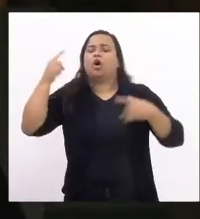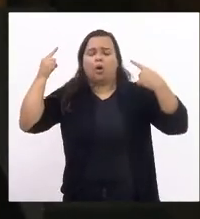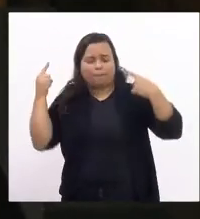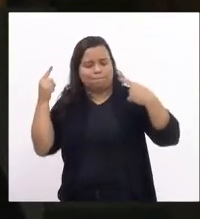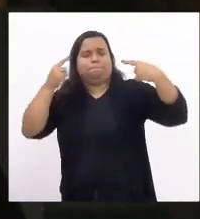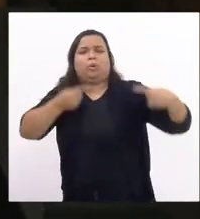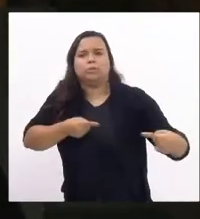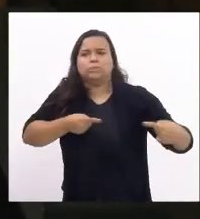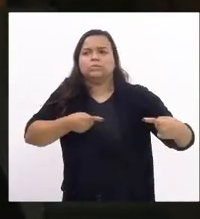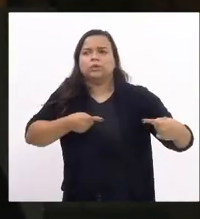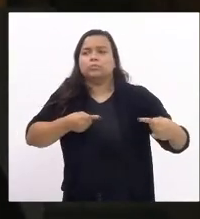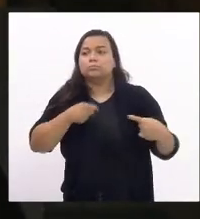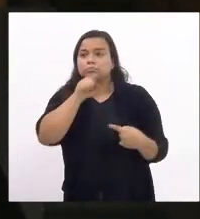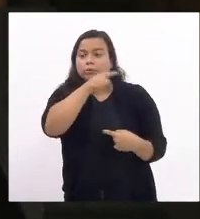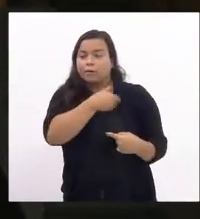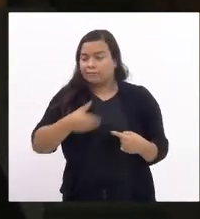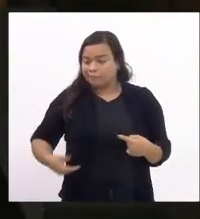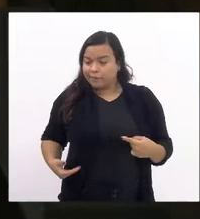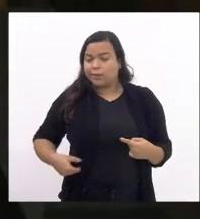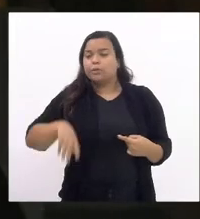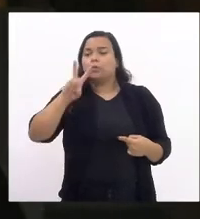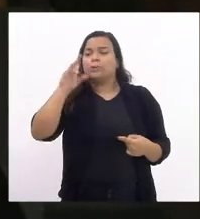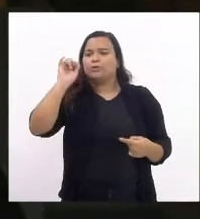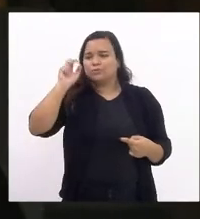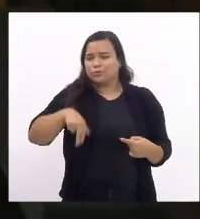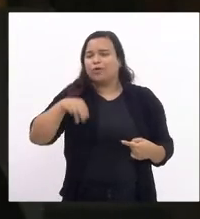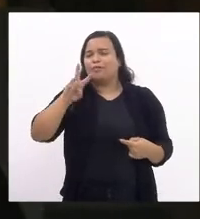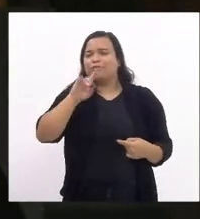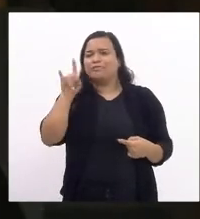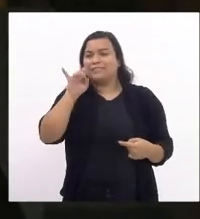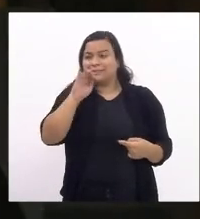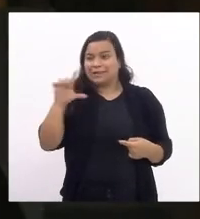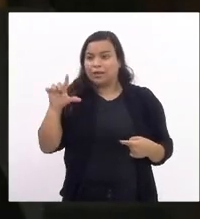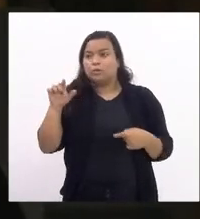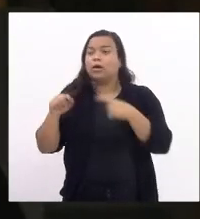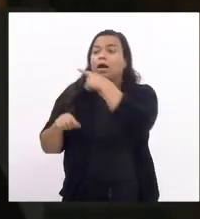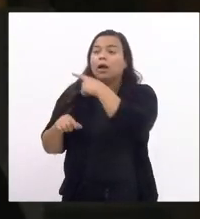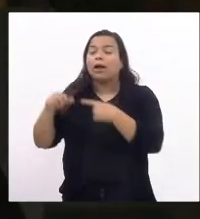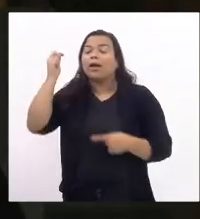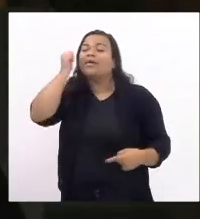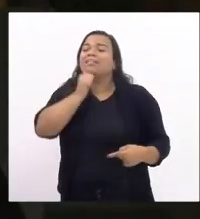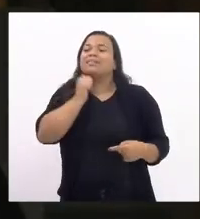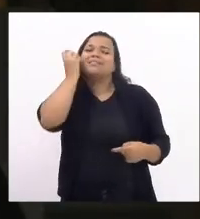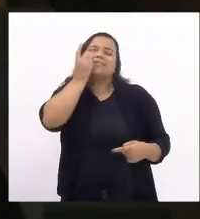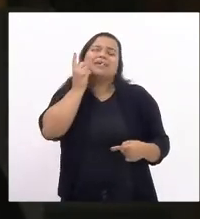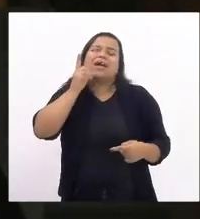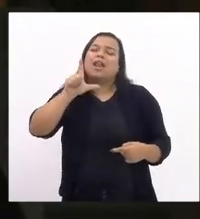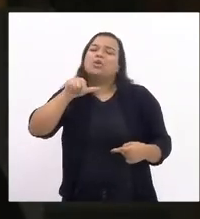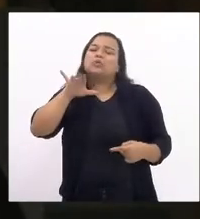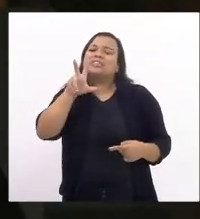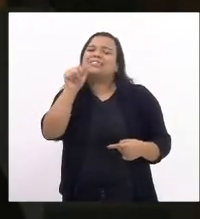Wilson Witzel. Deputada Lucinha estava comigo nesse momento.